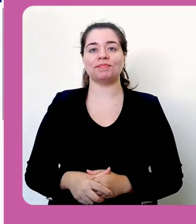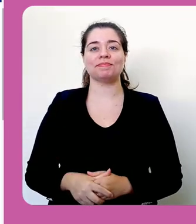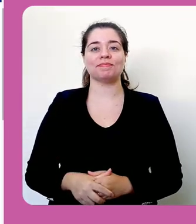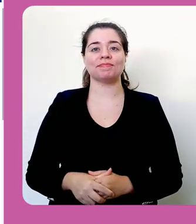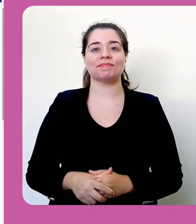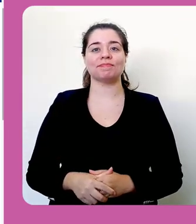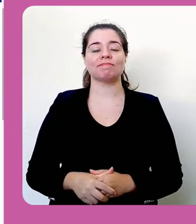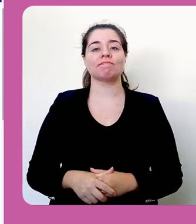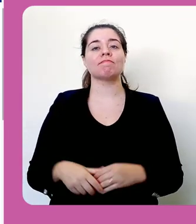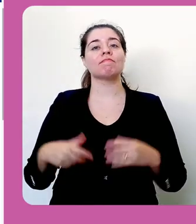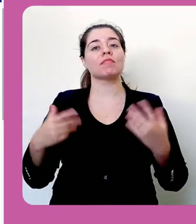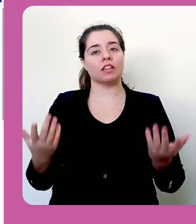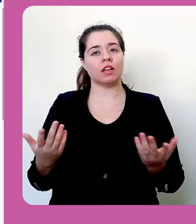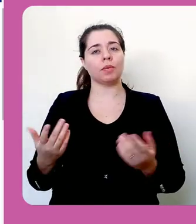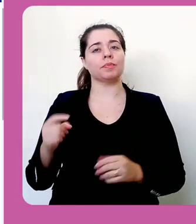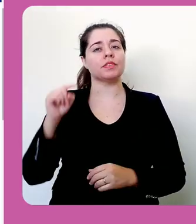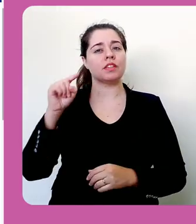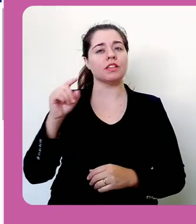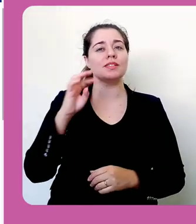relatório